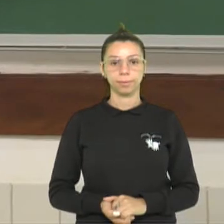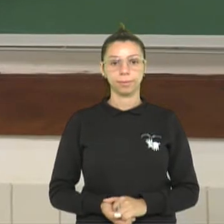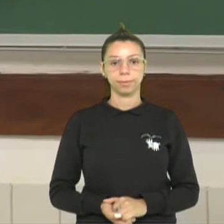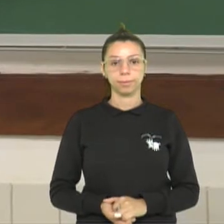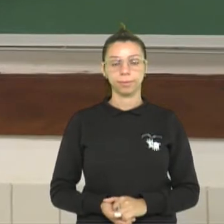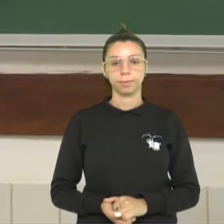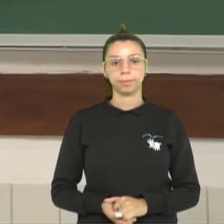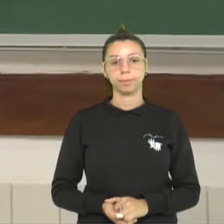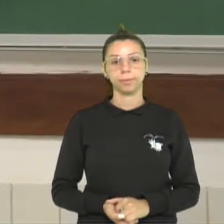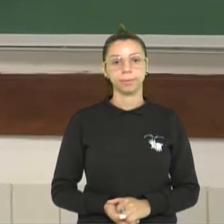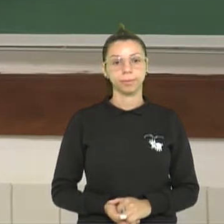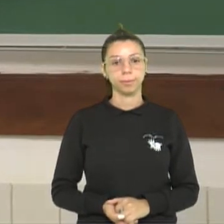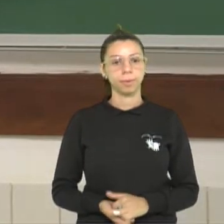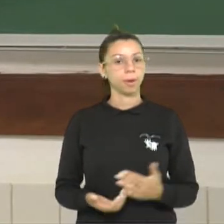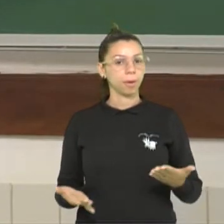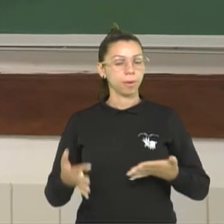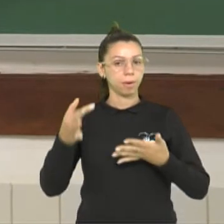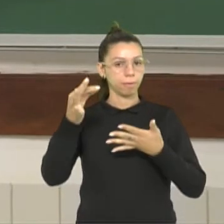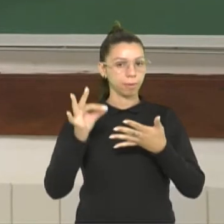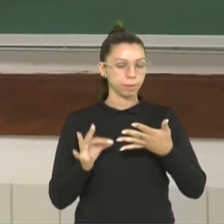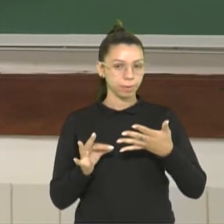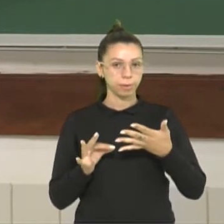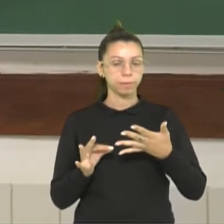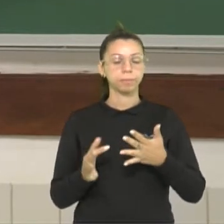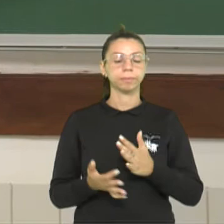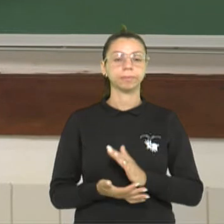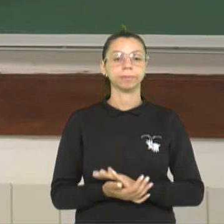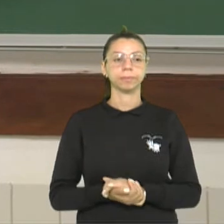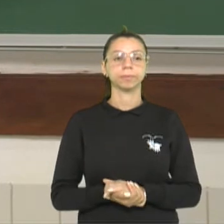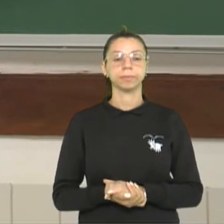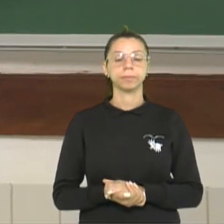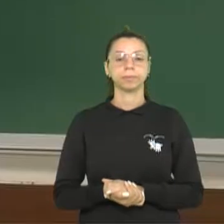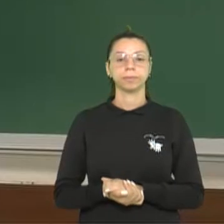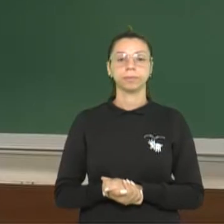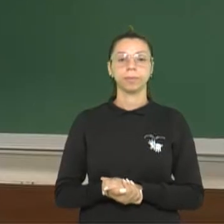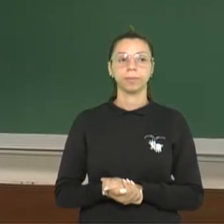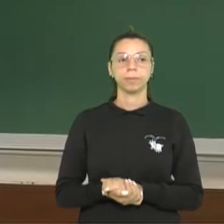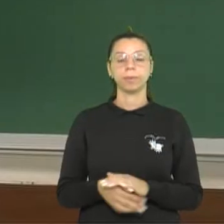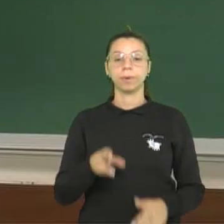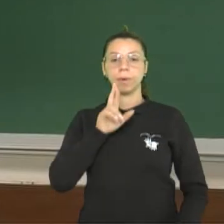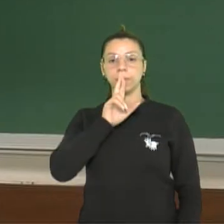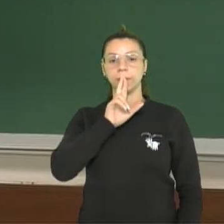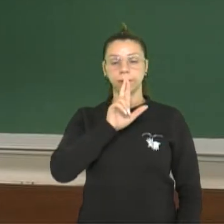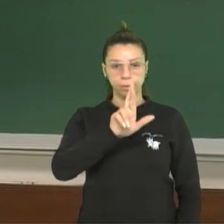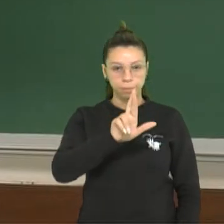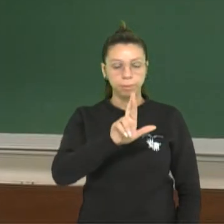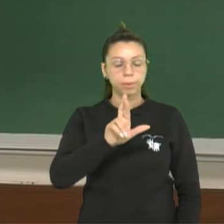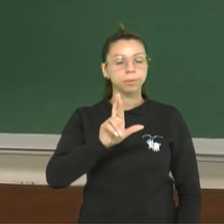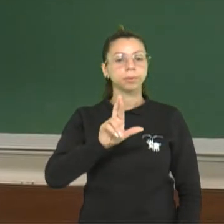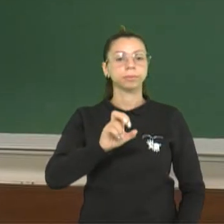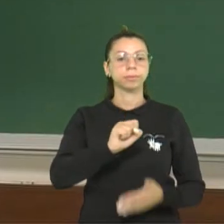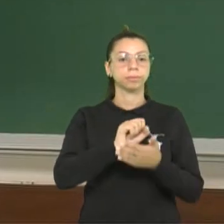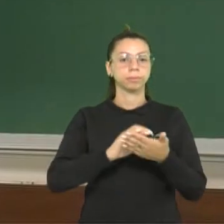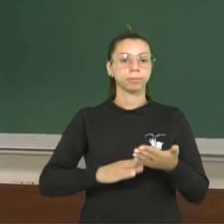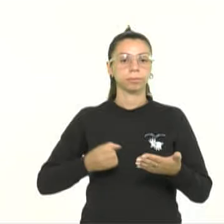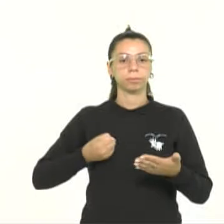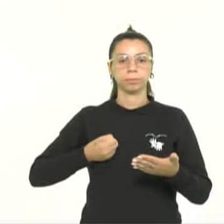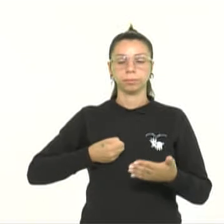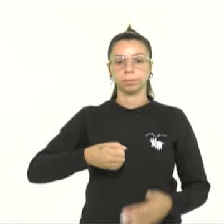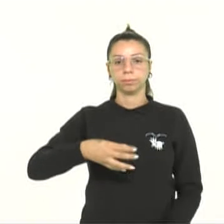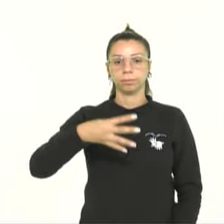Listo, chicos, vamos a corrigir então. Vejam como que ficou então a nossa atividade 4.